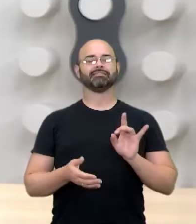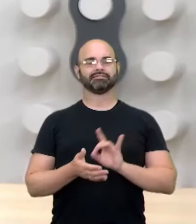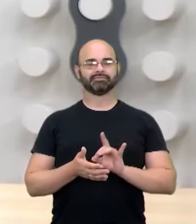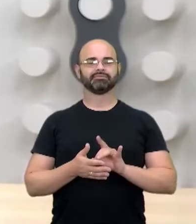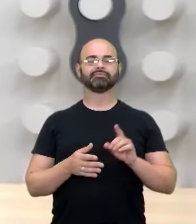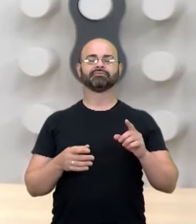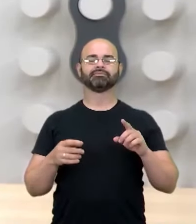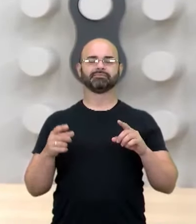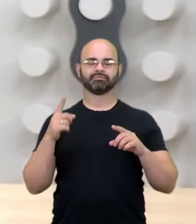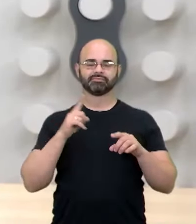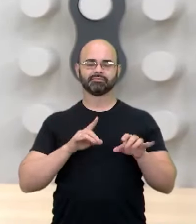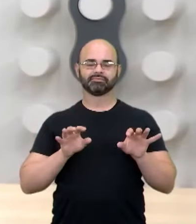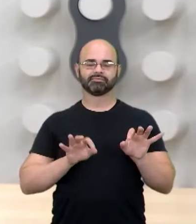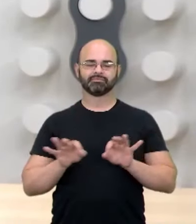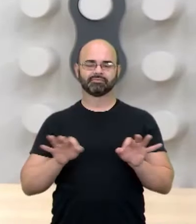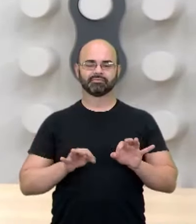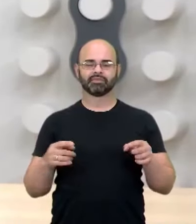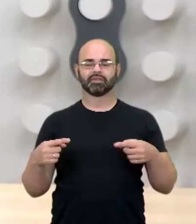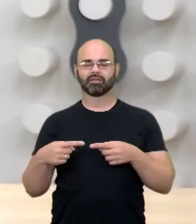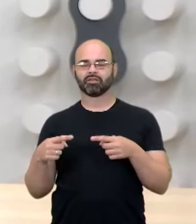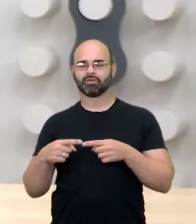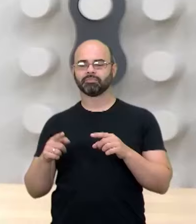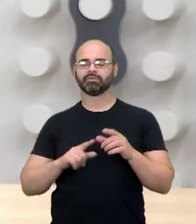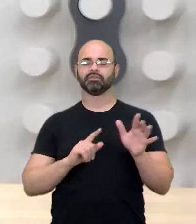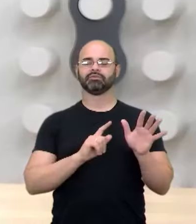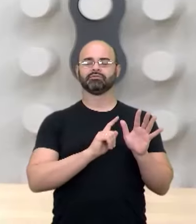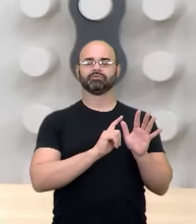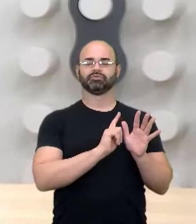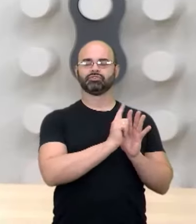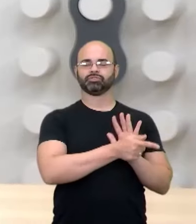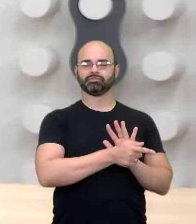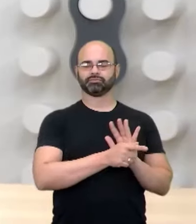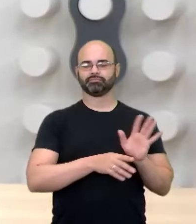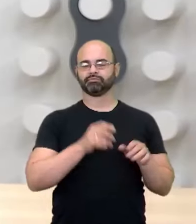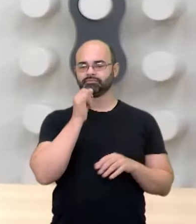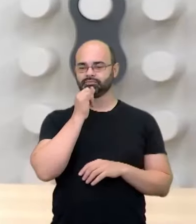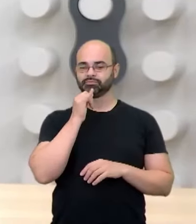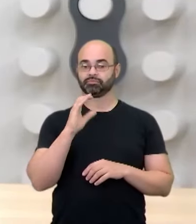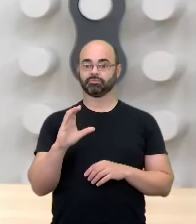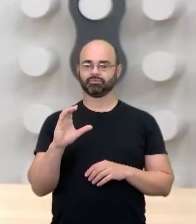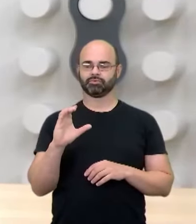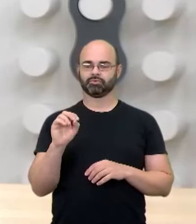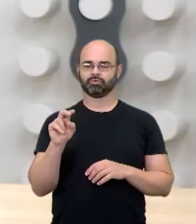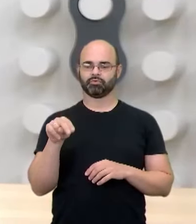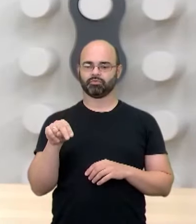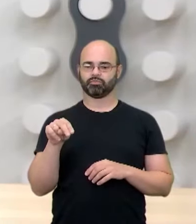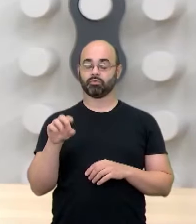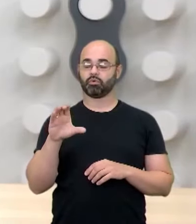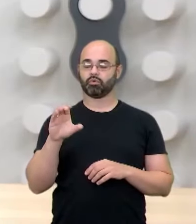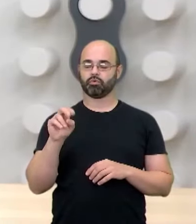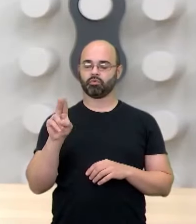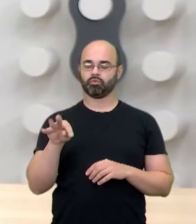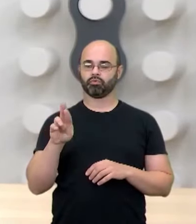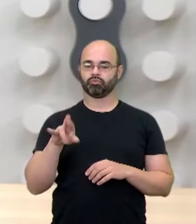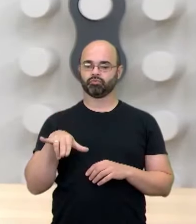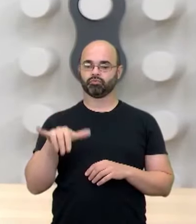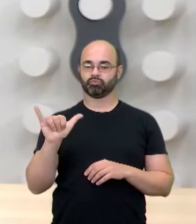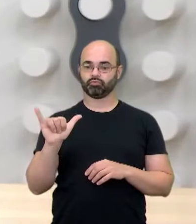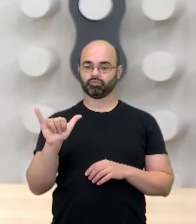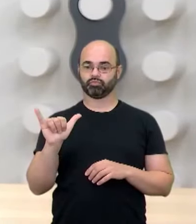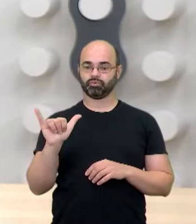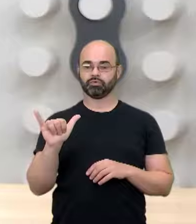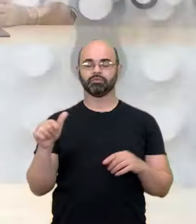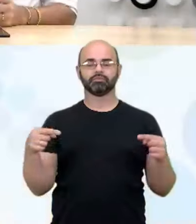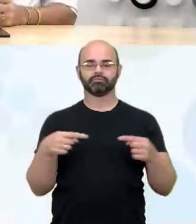alinhando com relação ao seu gênero. Sim. Por exemplo, eu percebi que dentro do country a gente tem uma ligação muito forte com os instrumentos